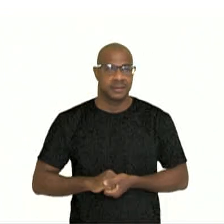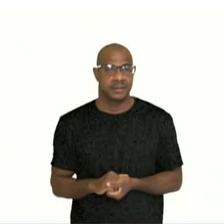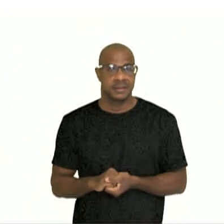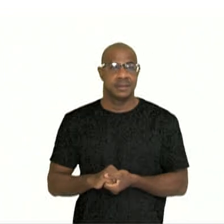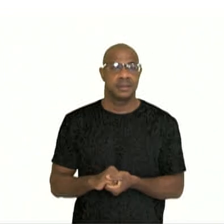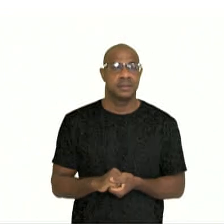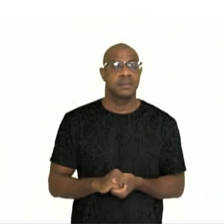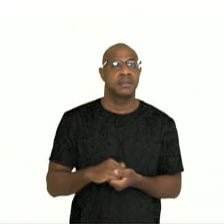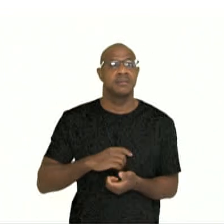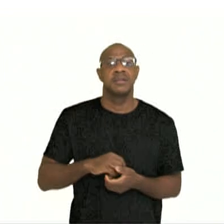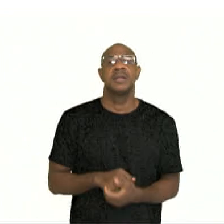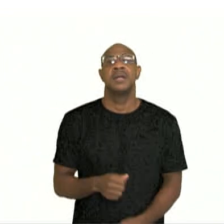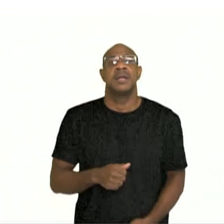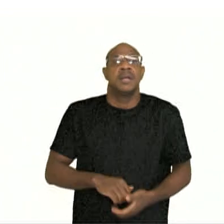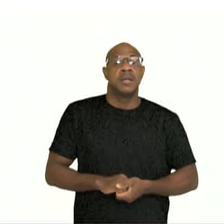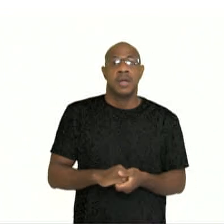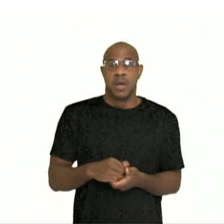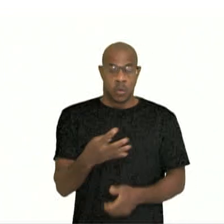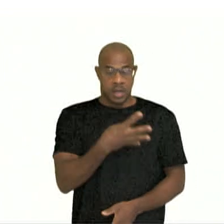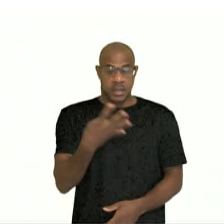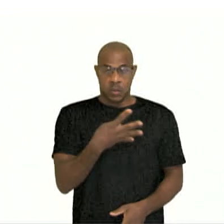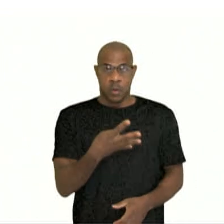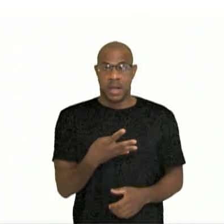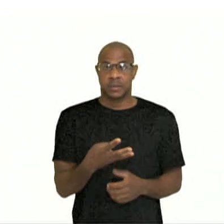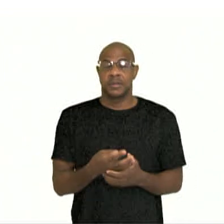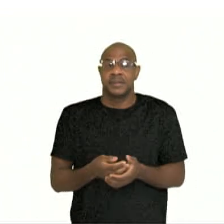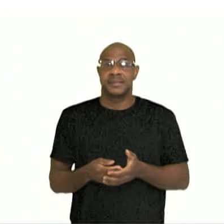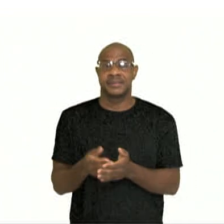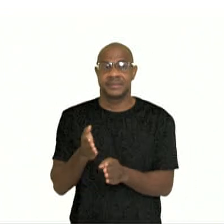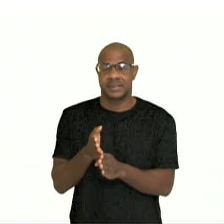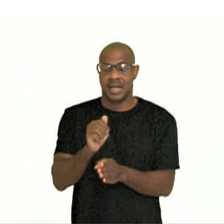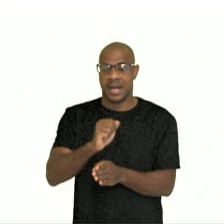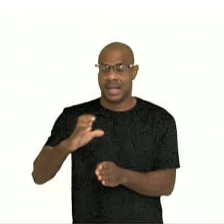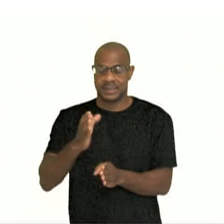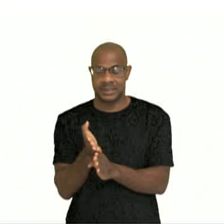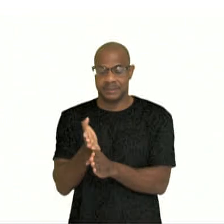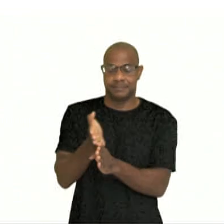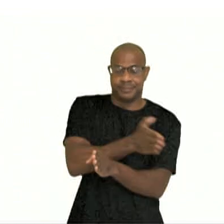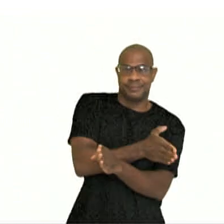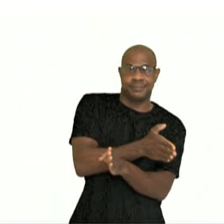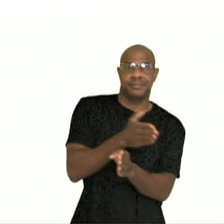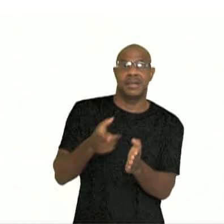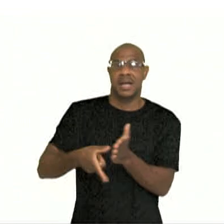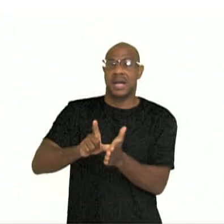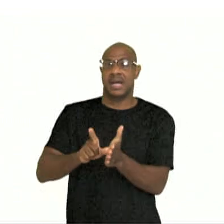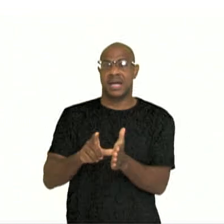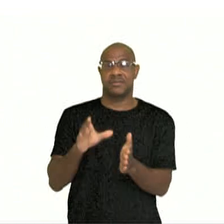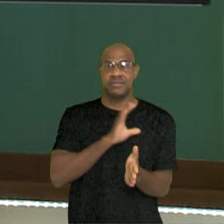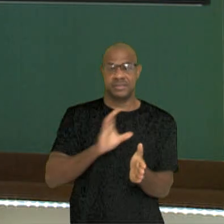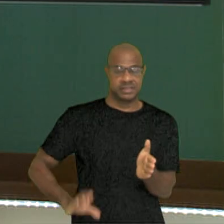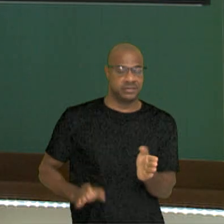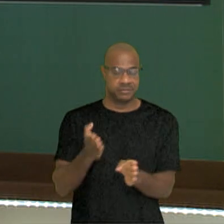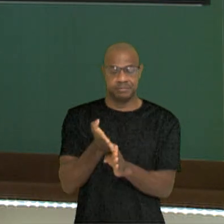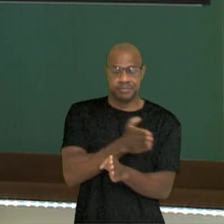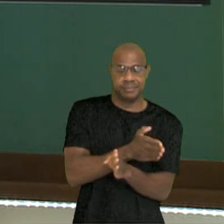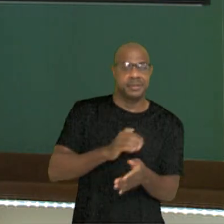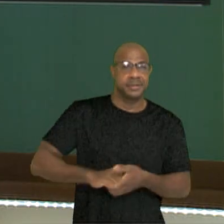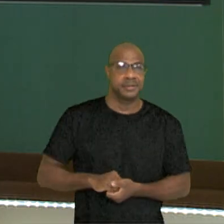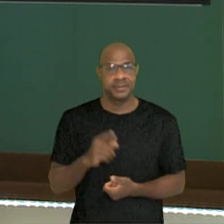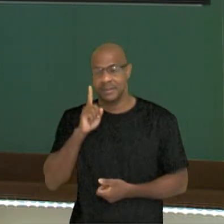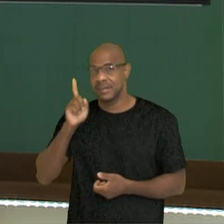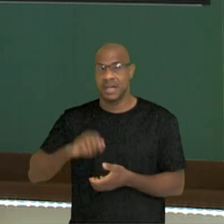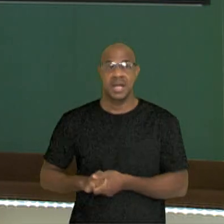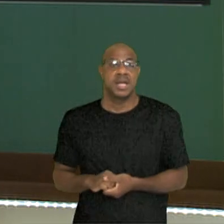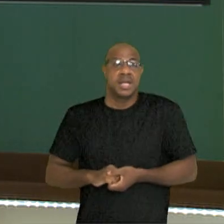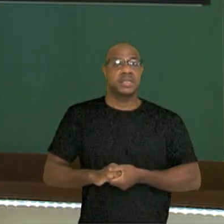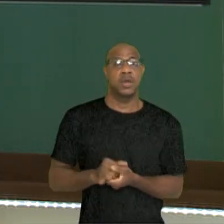Então vai ser em 44 a.C., né, a véspera do assassinato de Júlio César. Roma vai se expandir pelo mar Mediterrâneo.